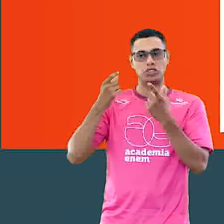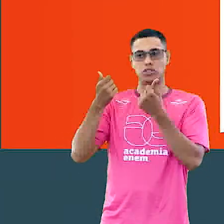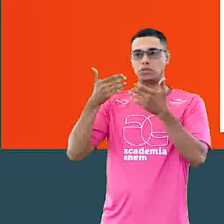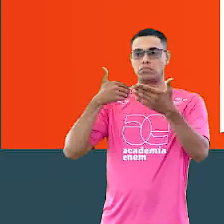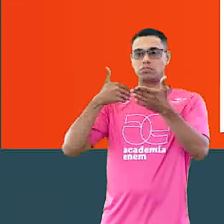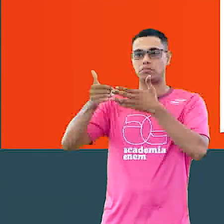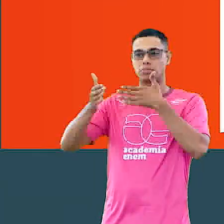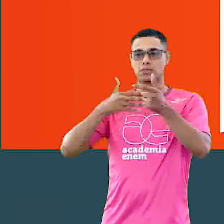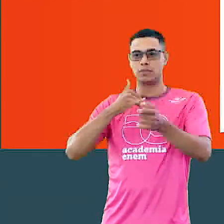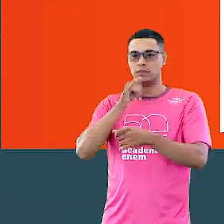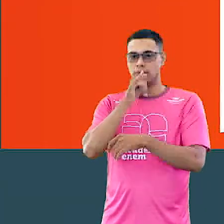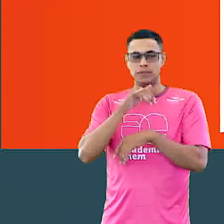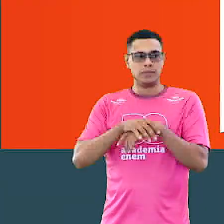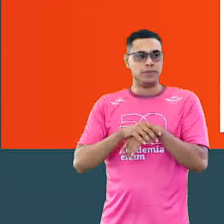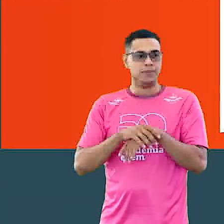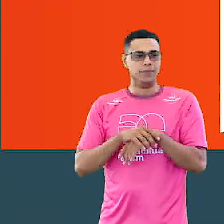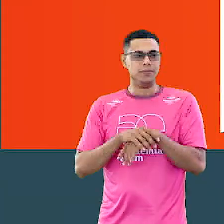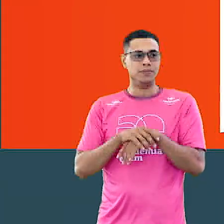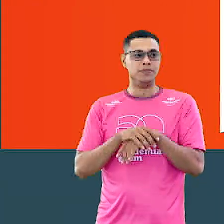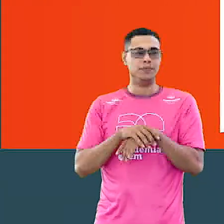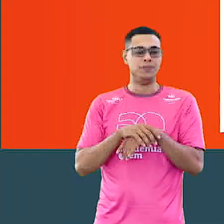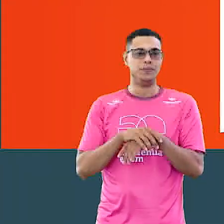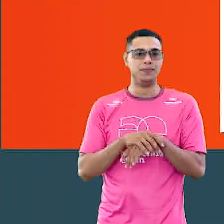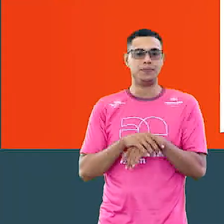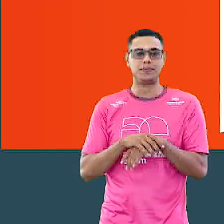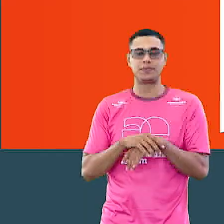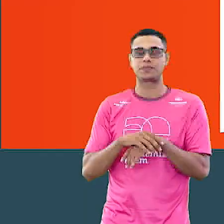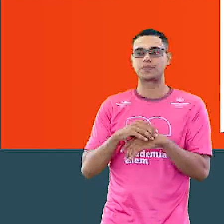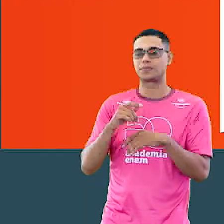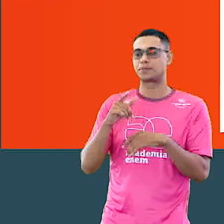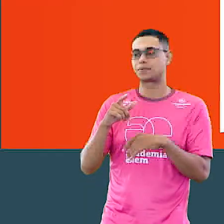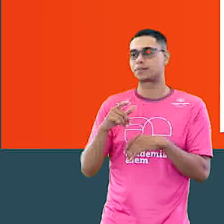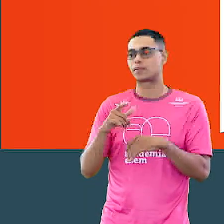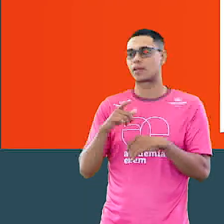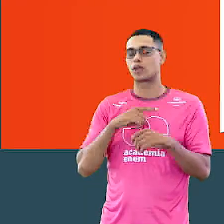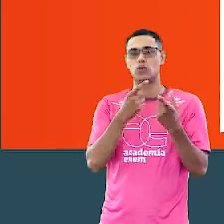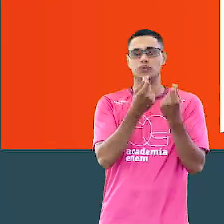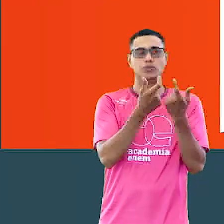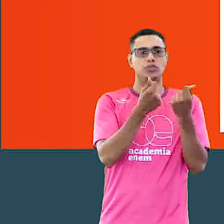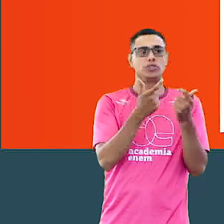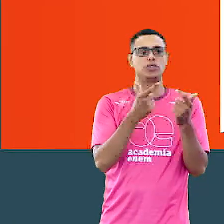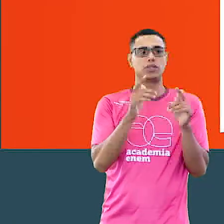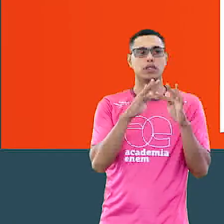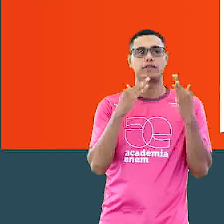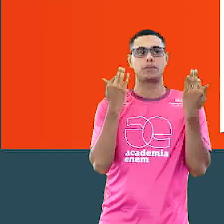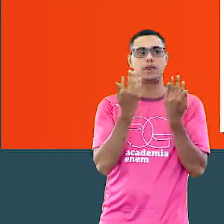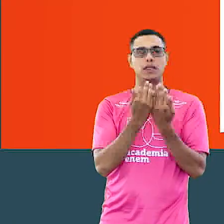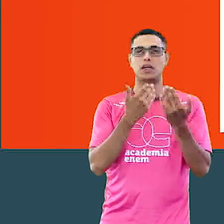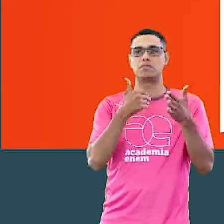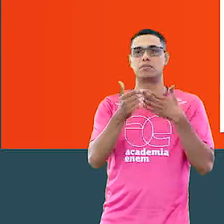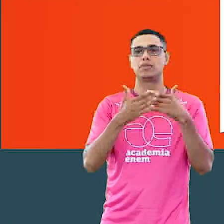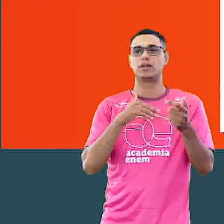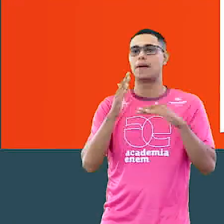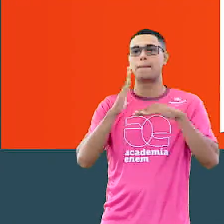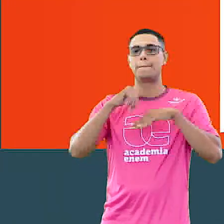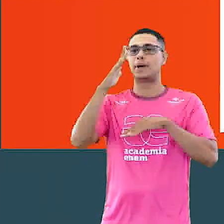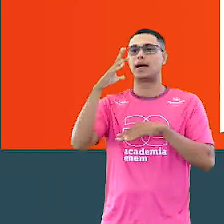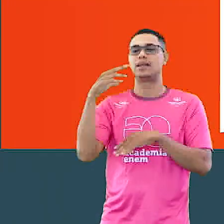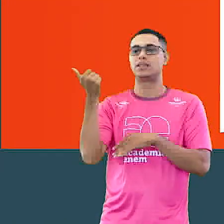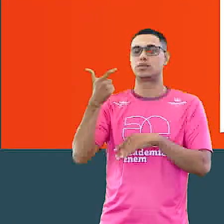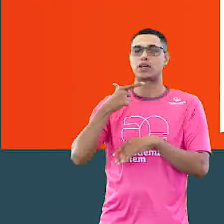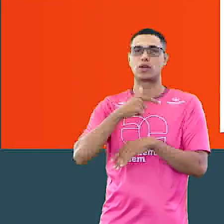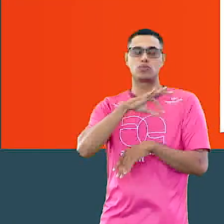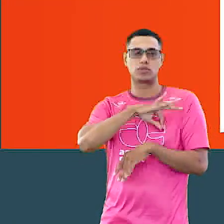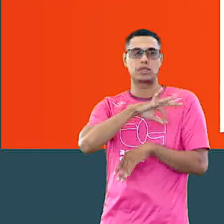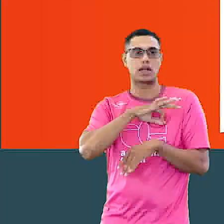é independente da renda? Que ela tem mais, que a renda per capita é maior do que um salário e